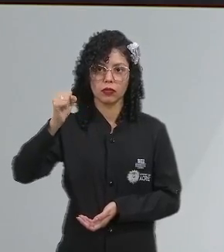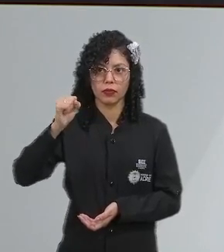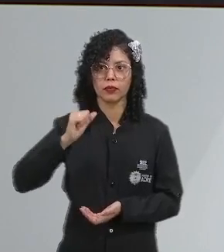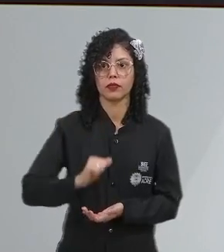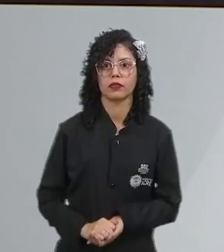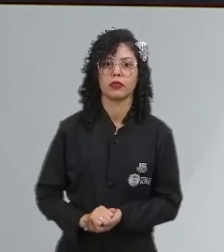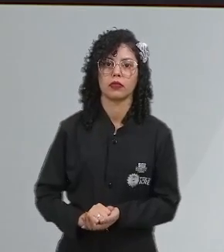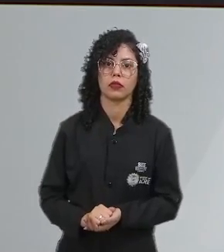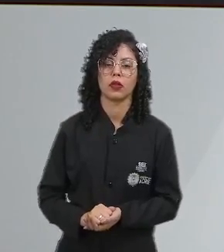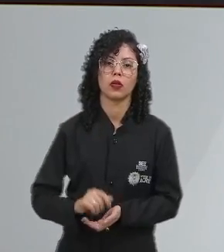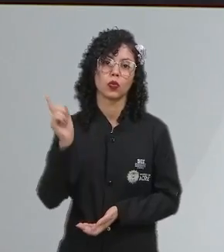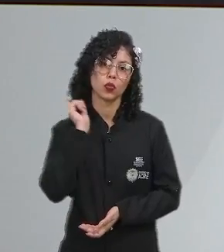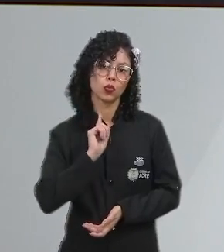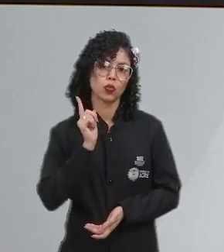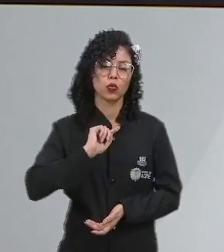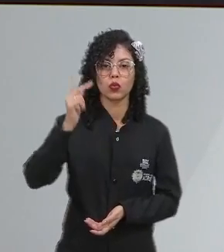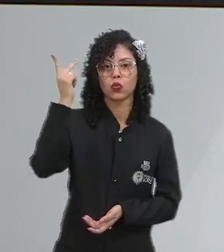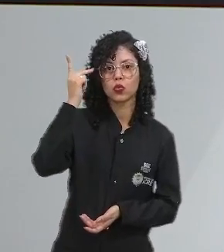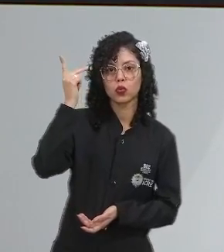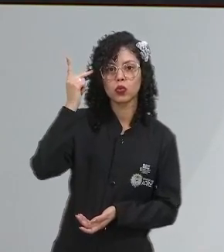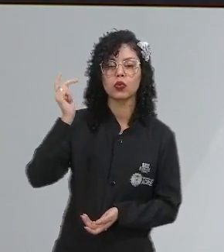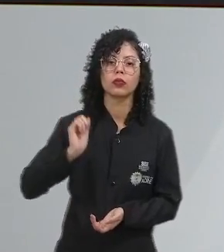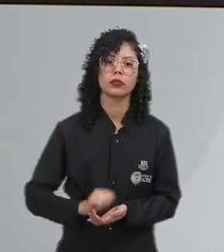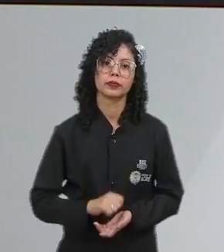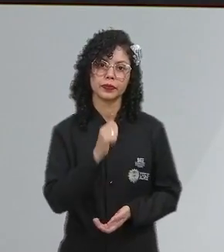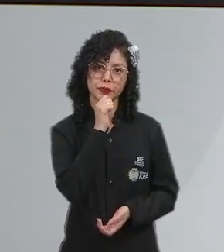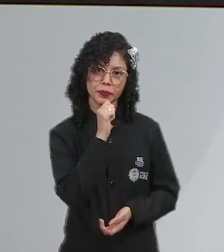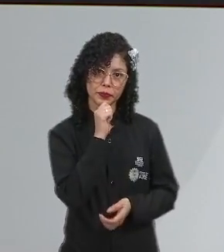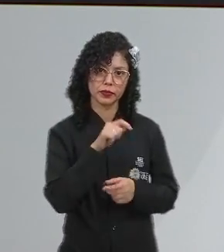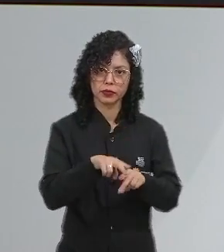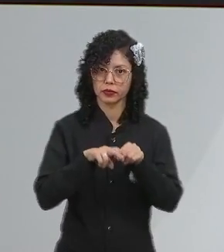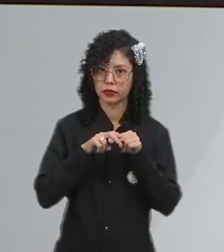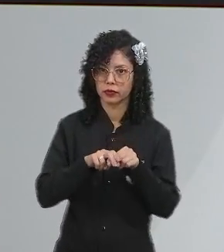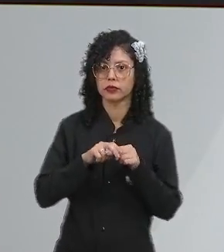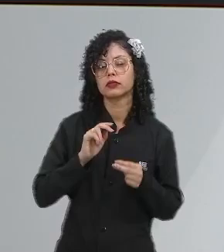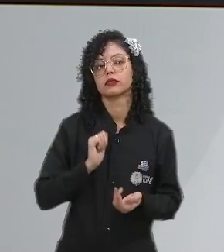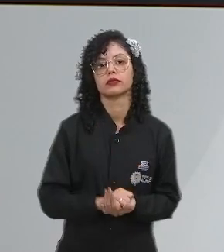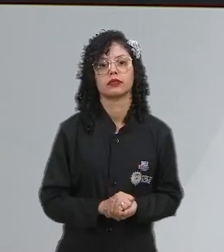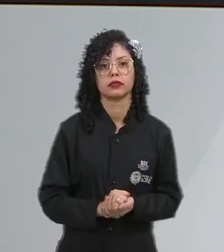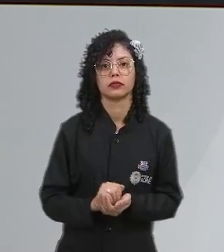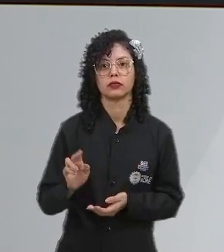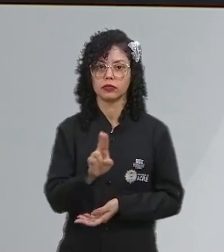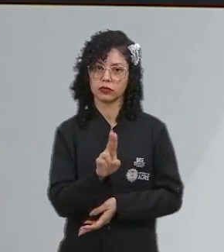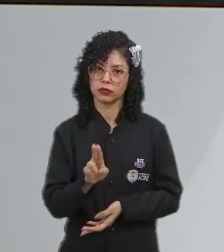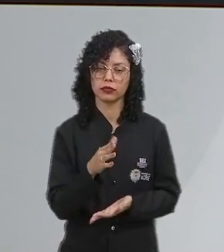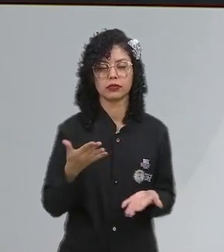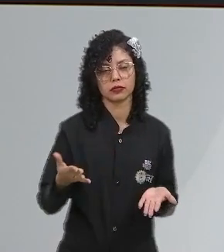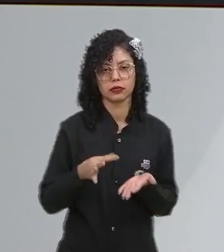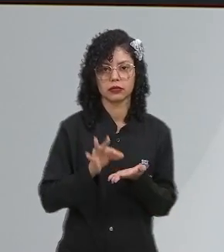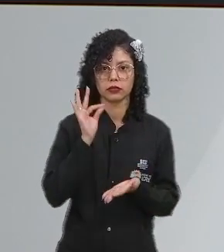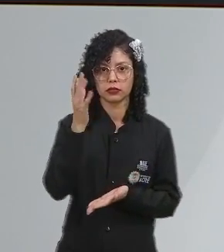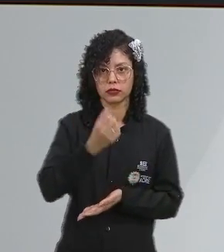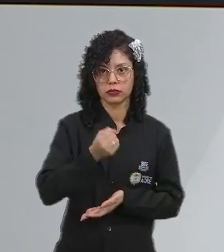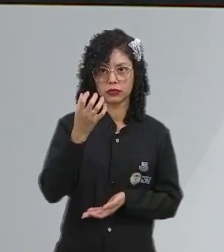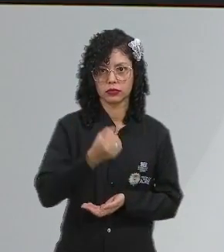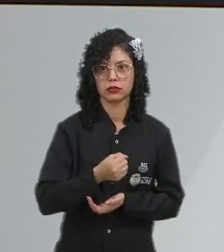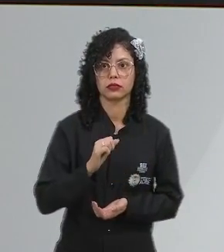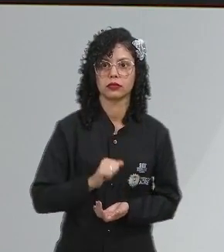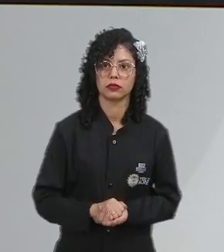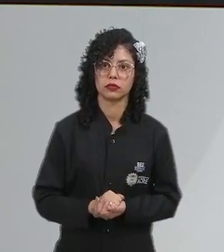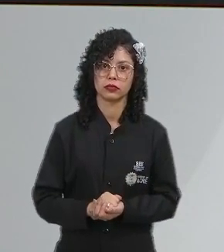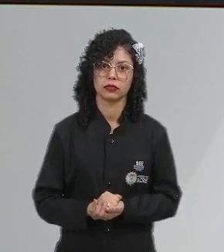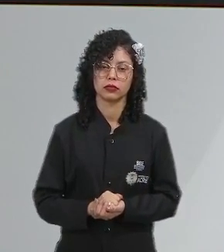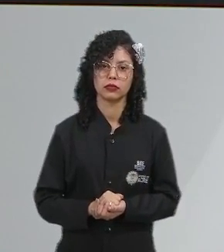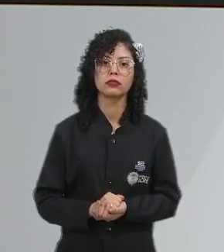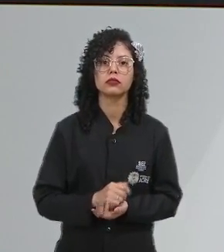entre Minas Gerais e São Paulo, né, que a gente sabe que é por isso que vem, né, daí que vem o nome Café com Leite. Foi quando os presidentes do